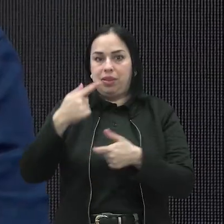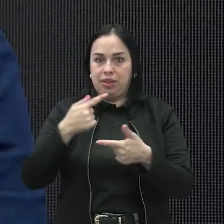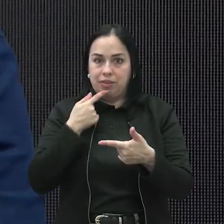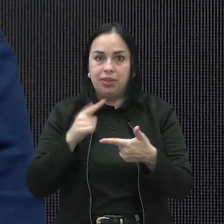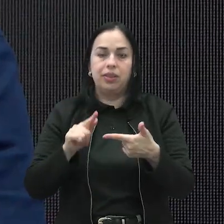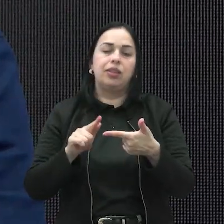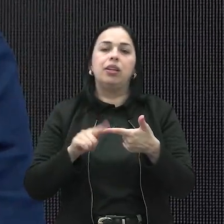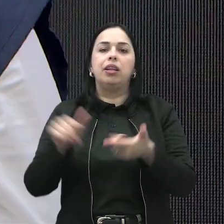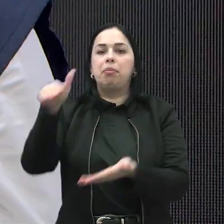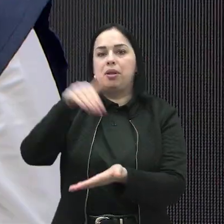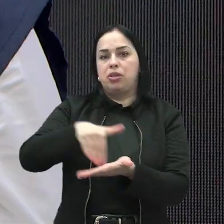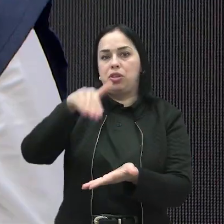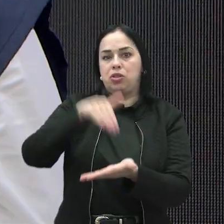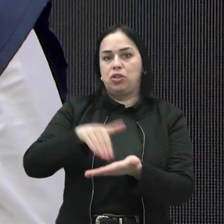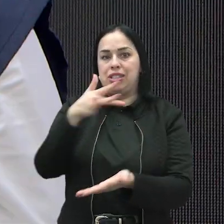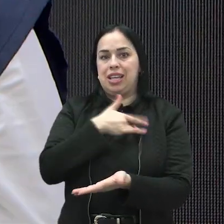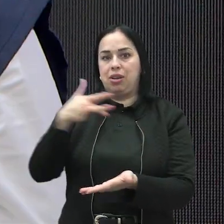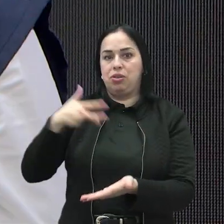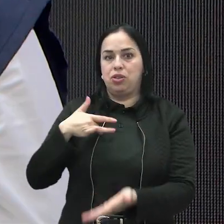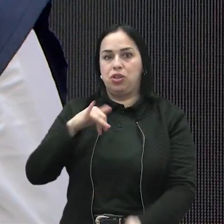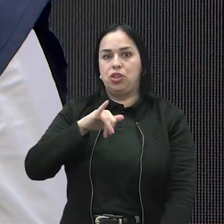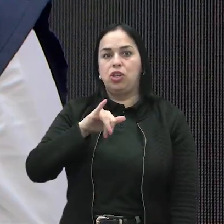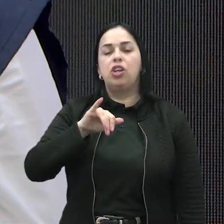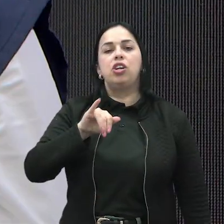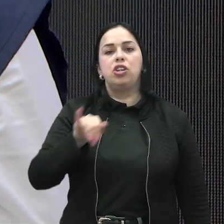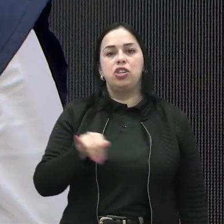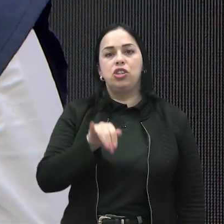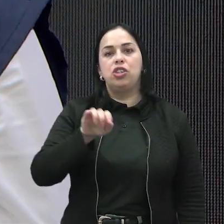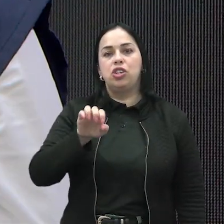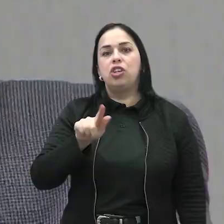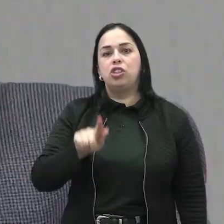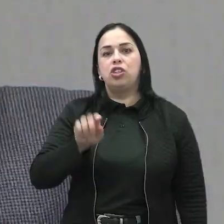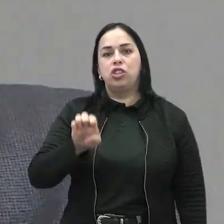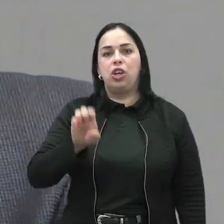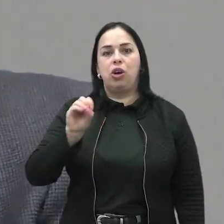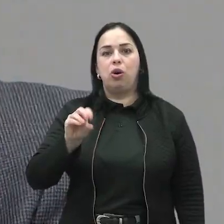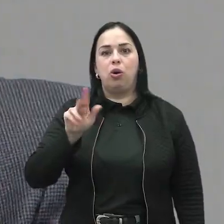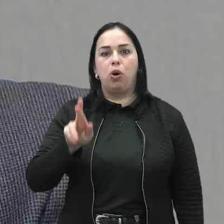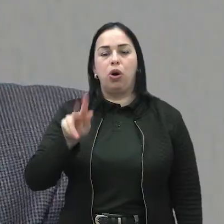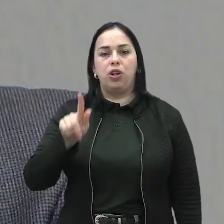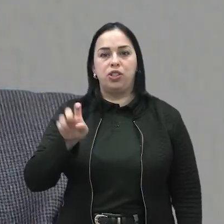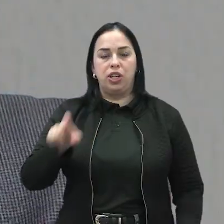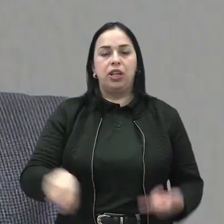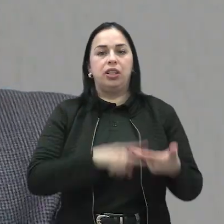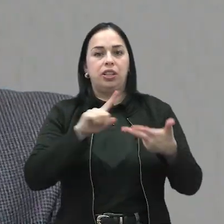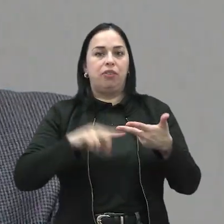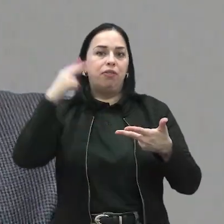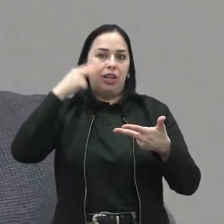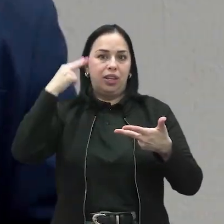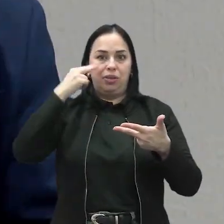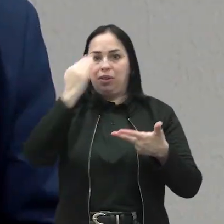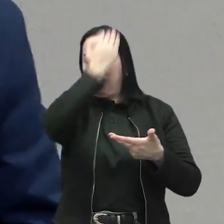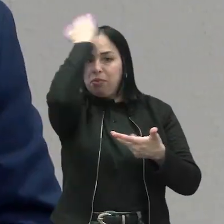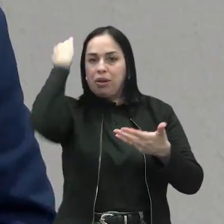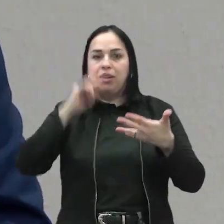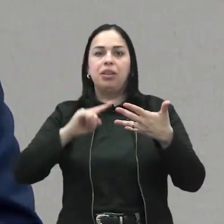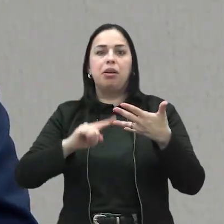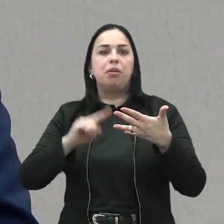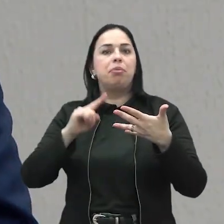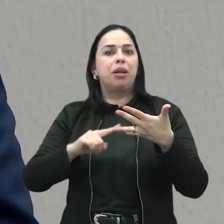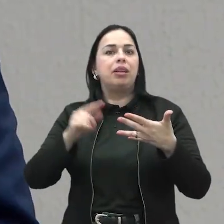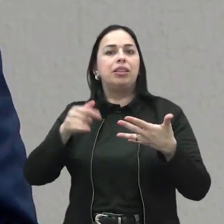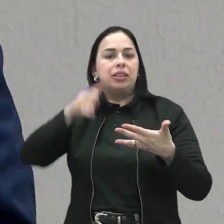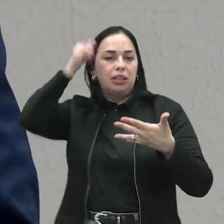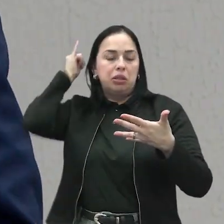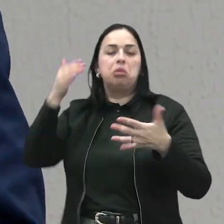prefeito Anderson Farias e do secretário de Saúde, George Zenha. Os vereadores Cláudio Apolinário e Sidney Campos